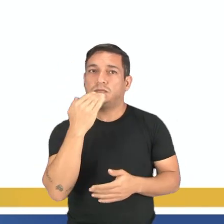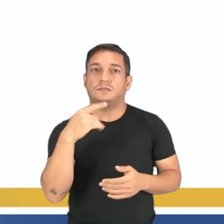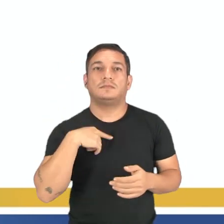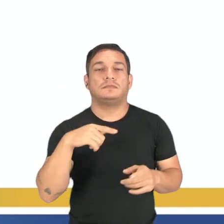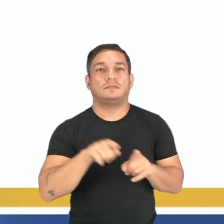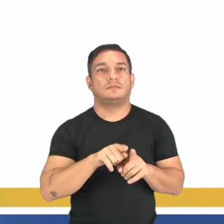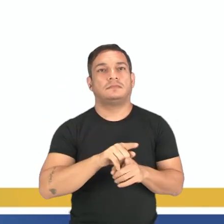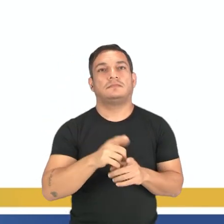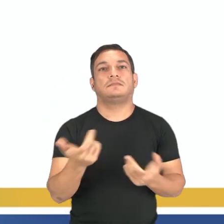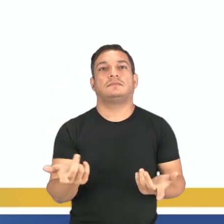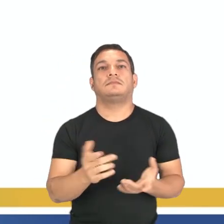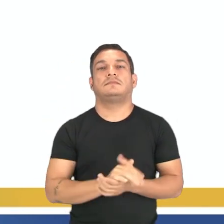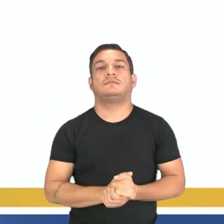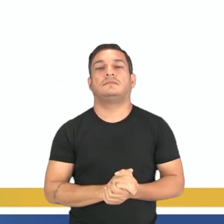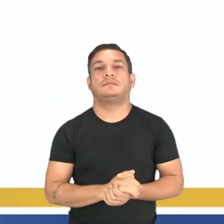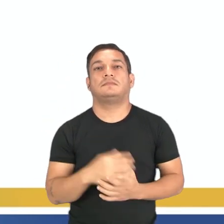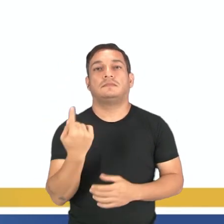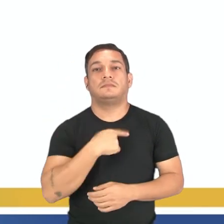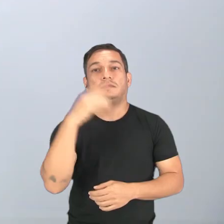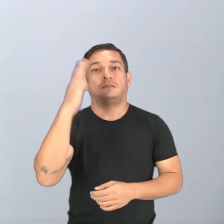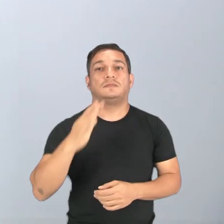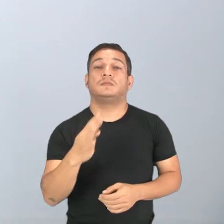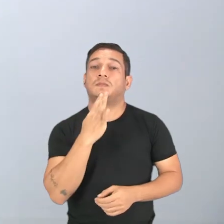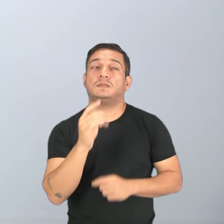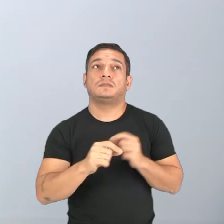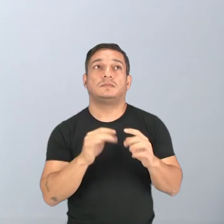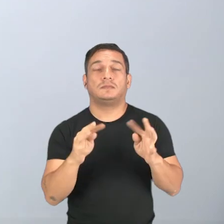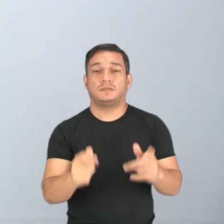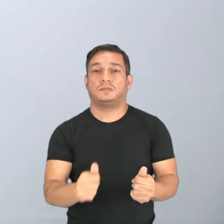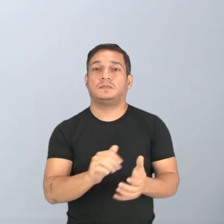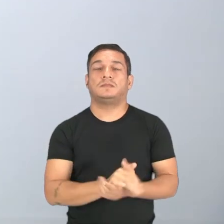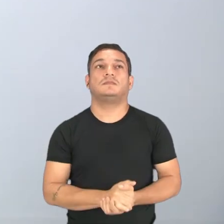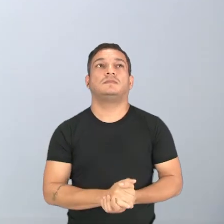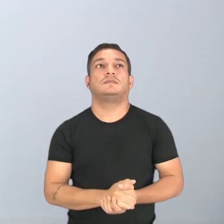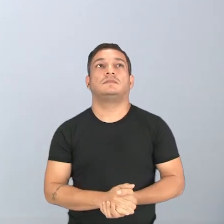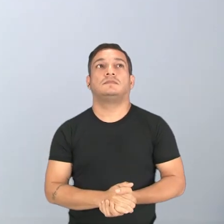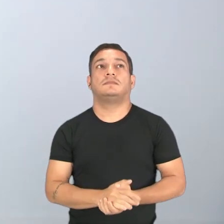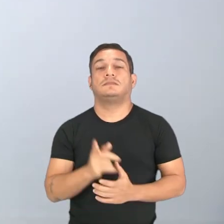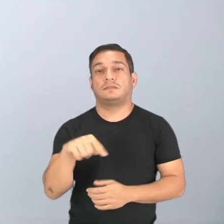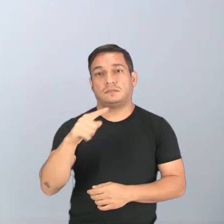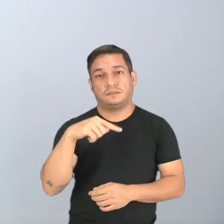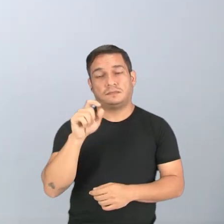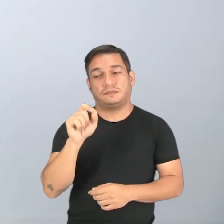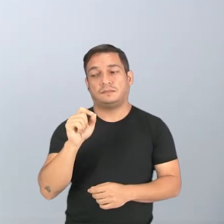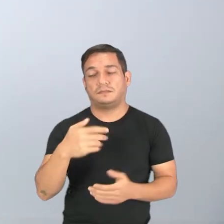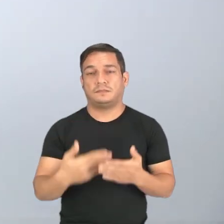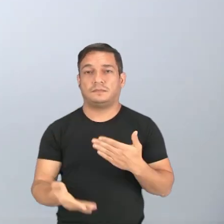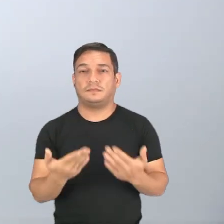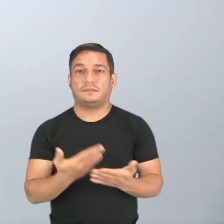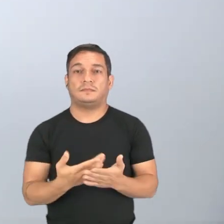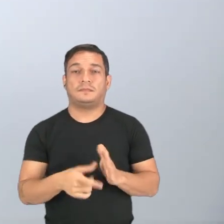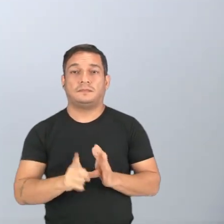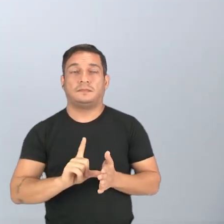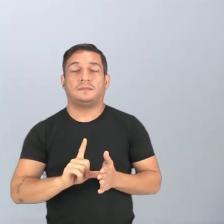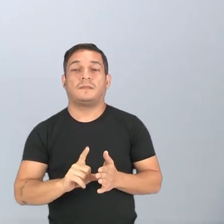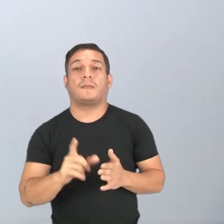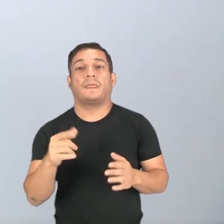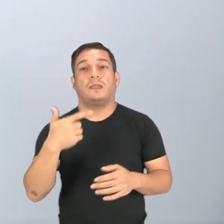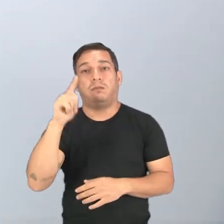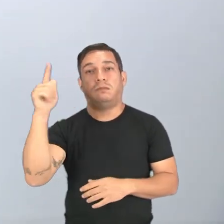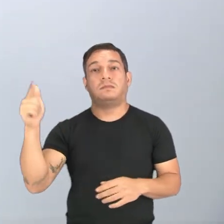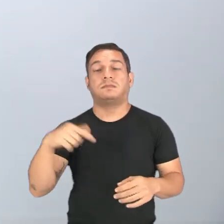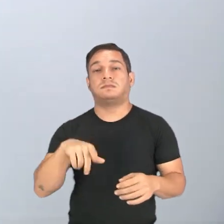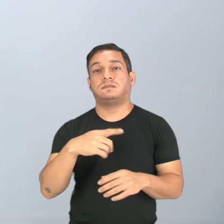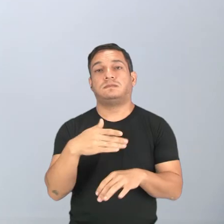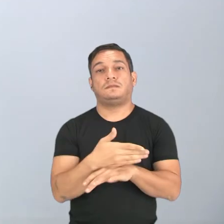e etc. Então, nós brasileiros reconhecemos todos eles. Se você perdeu a aula anterior e as outras